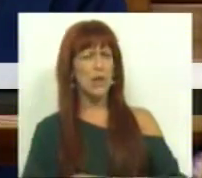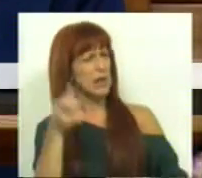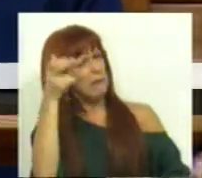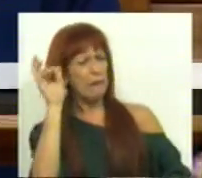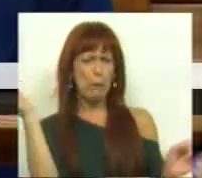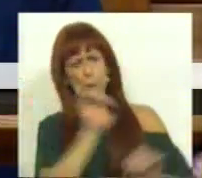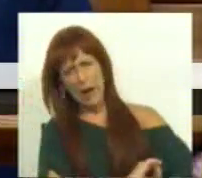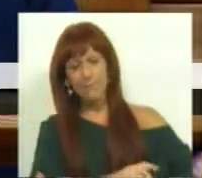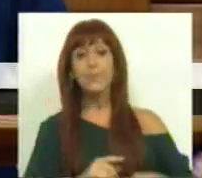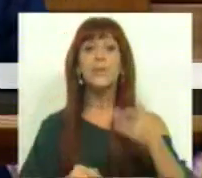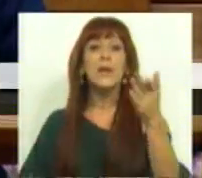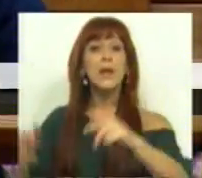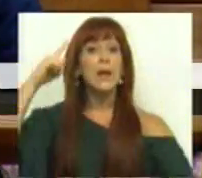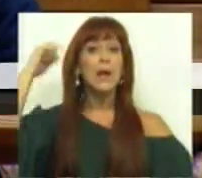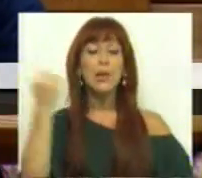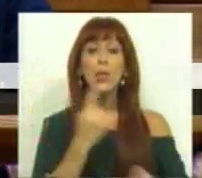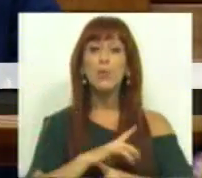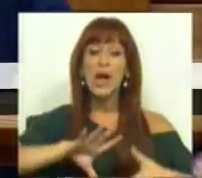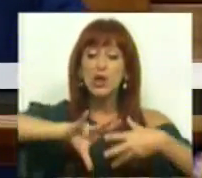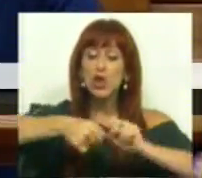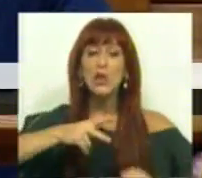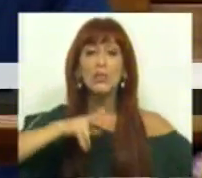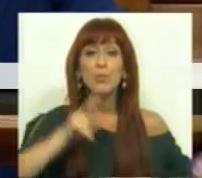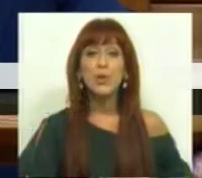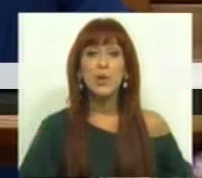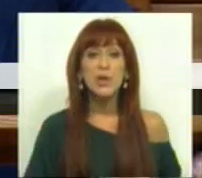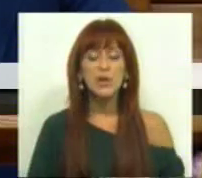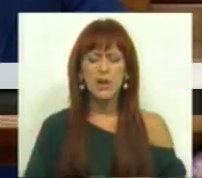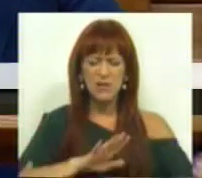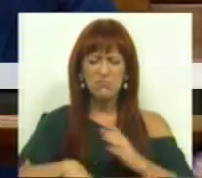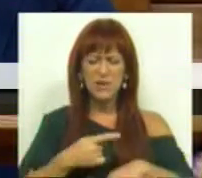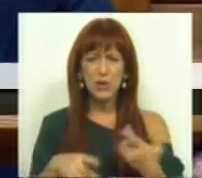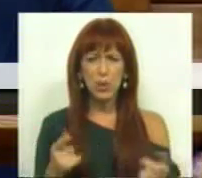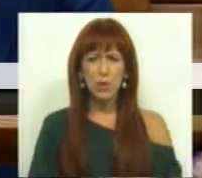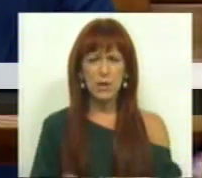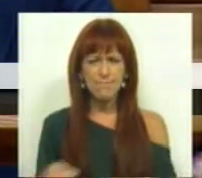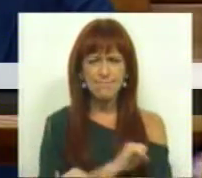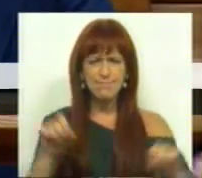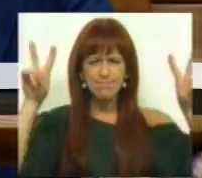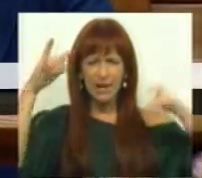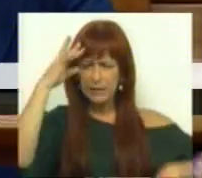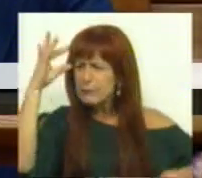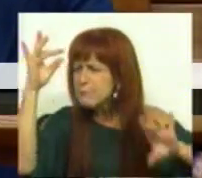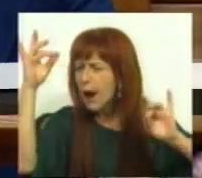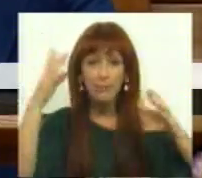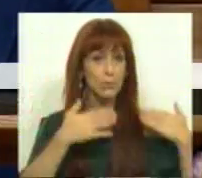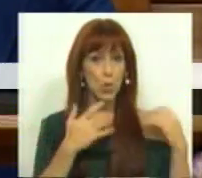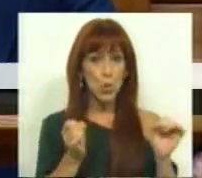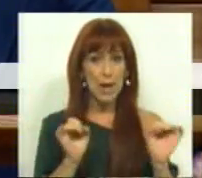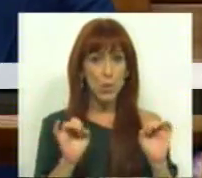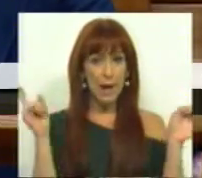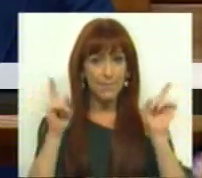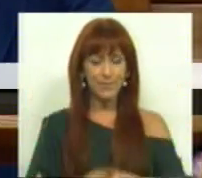cobarde. É criminosa porque destrói o país. É uma mistura explosiva de fanatismo e